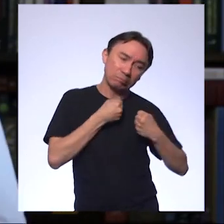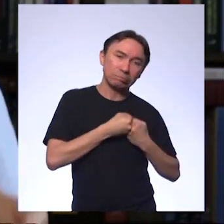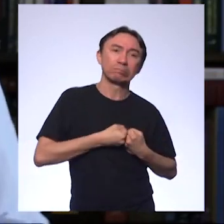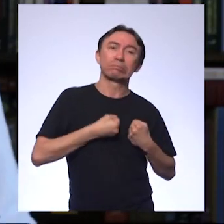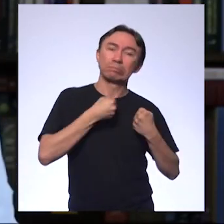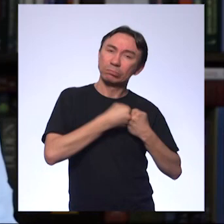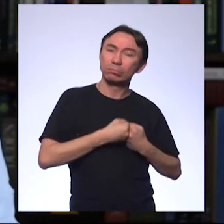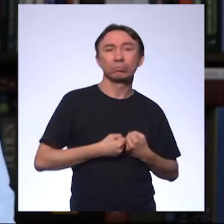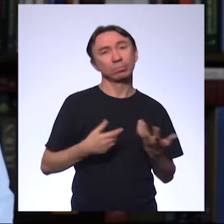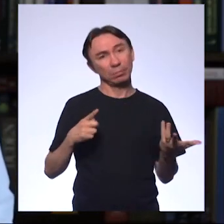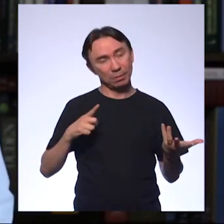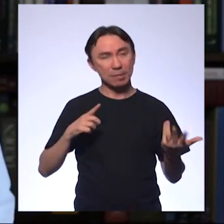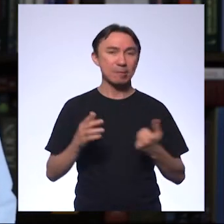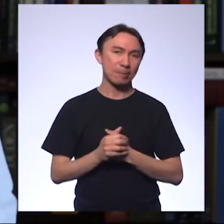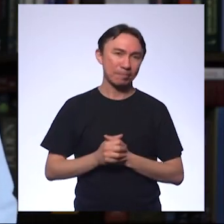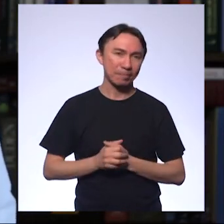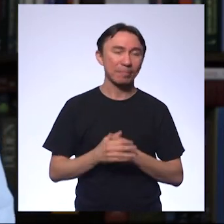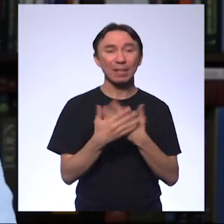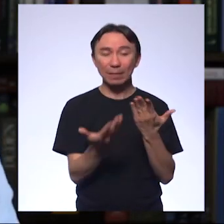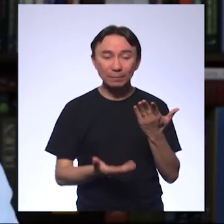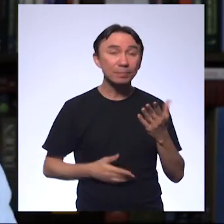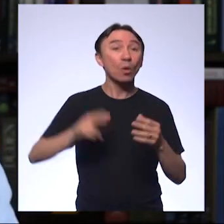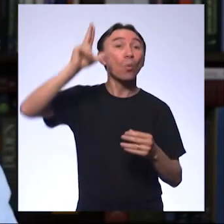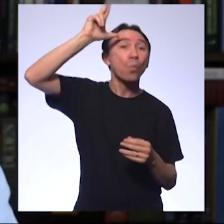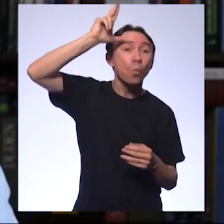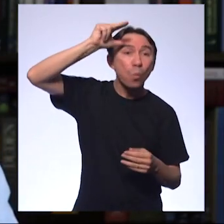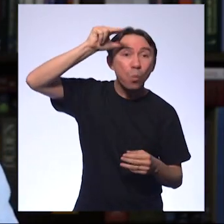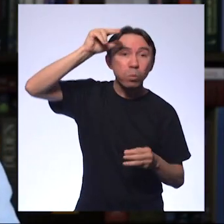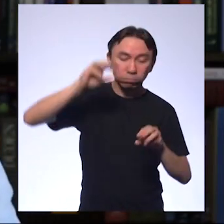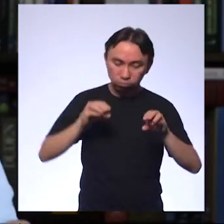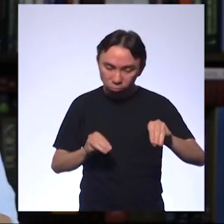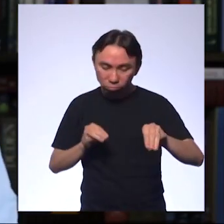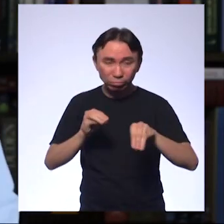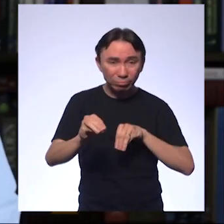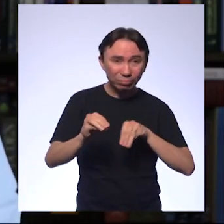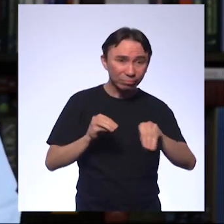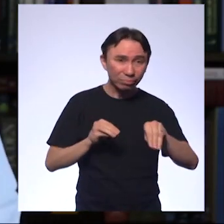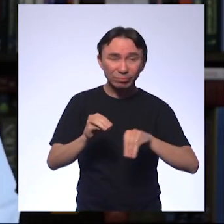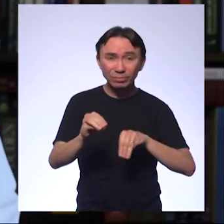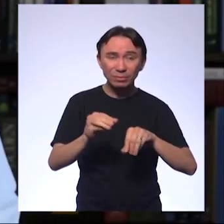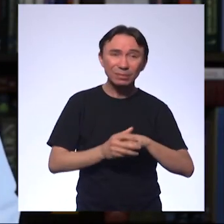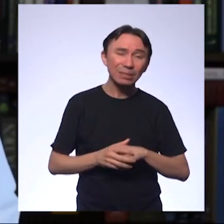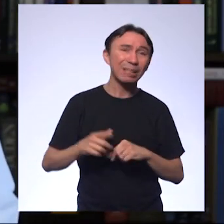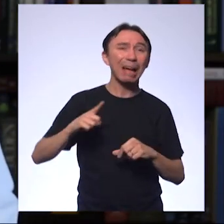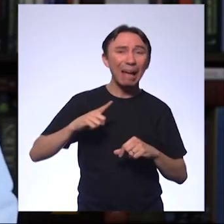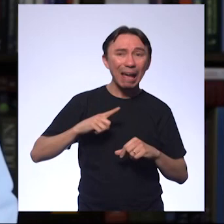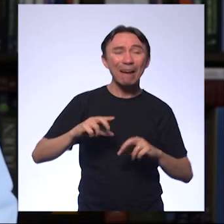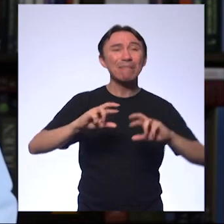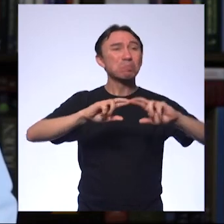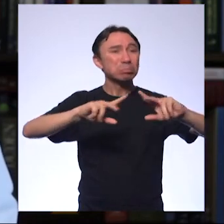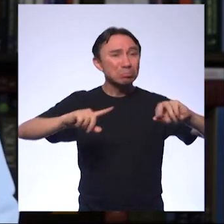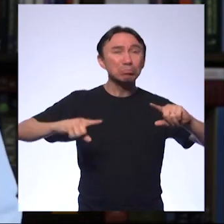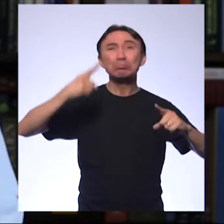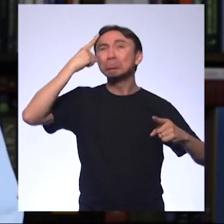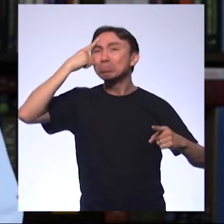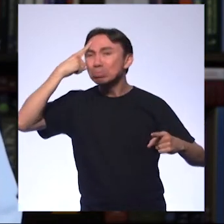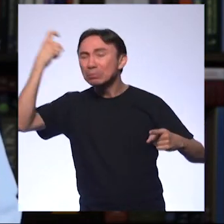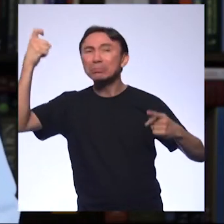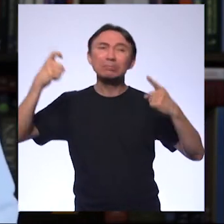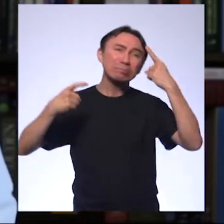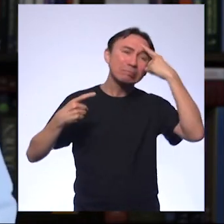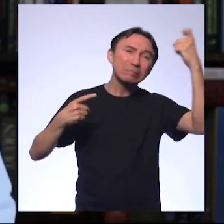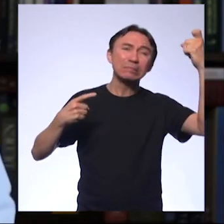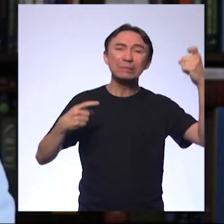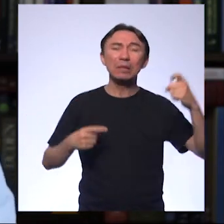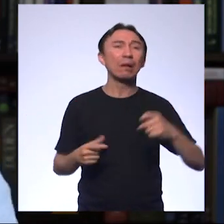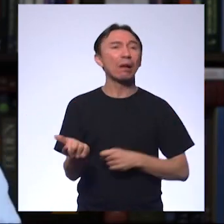confronto. O xadrez realmente é uma fonte de ideias, é uma fonte de leitura,